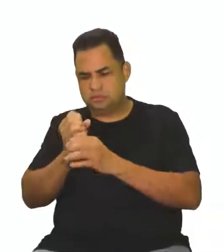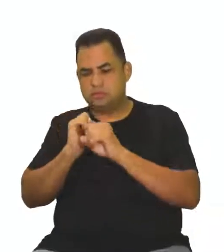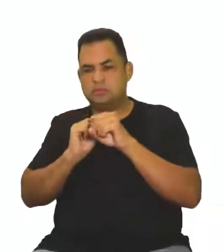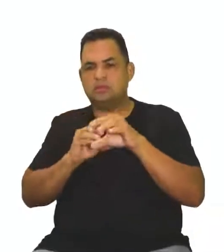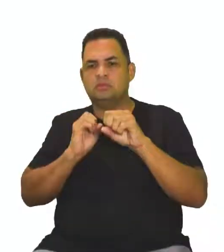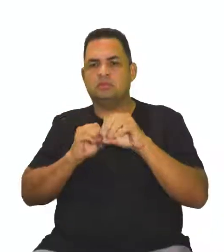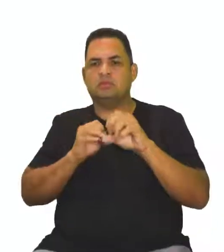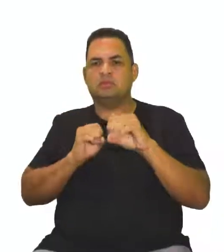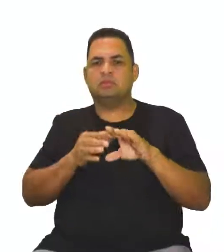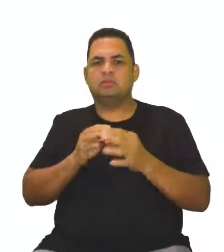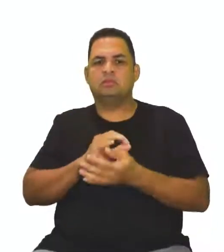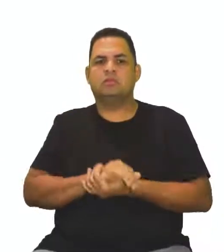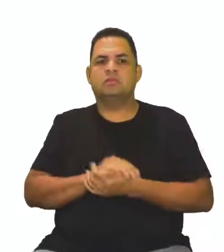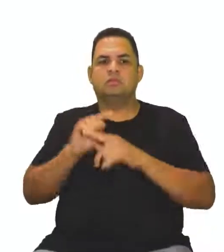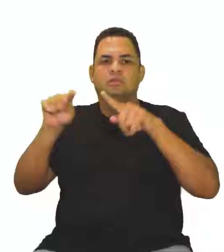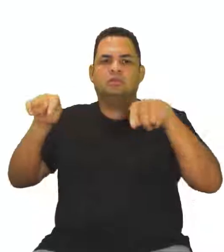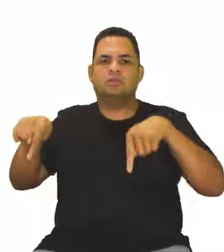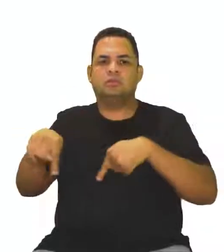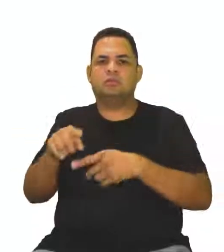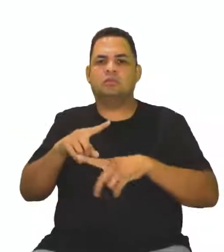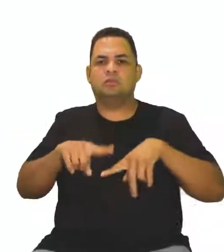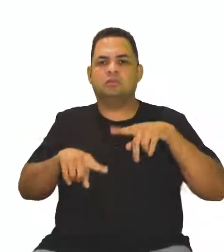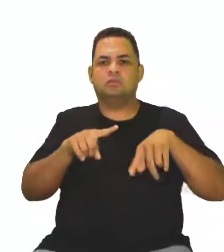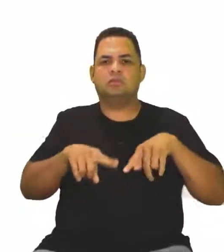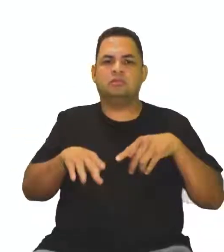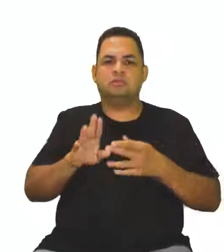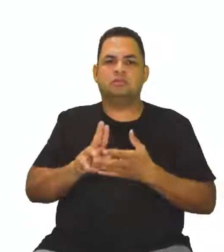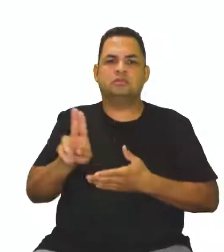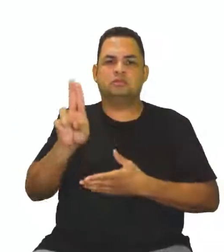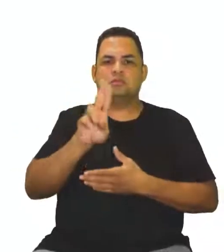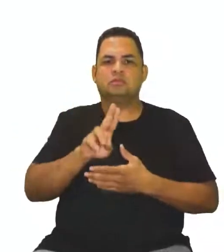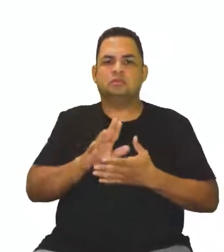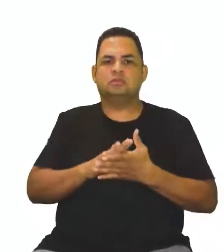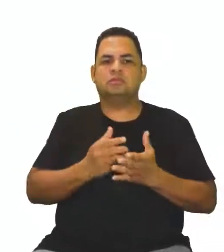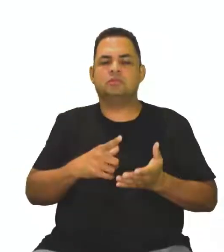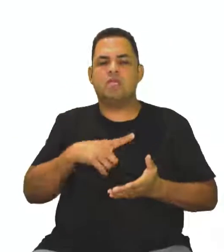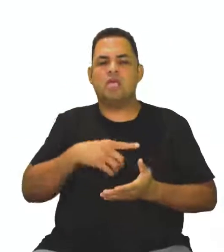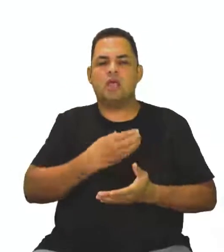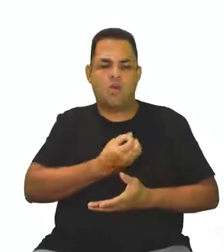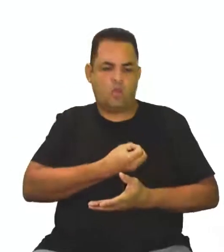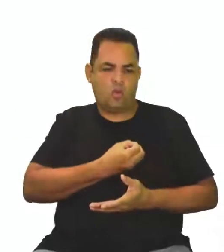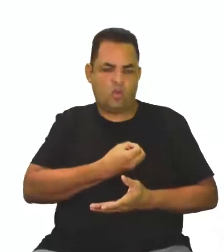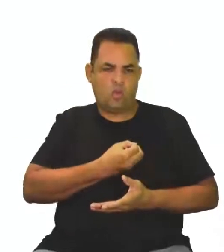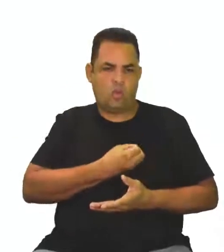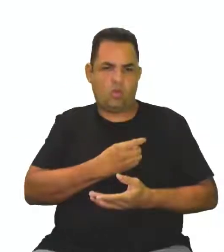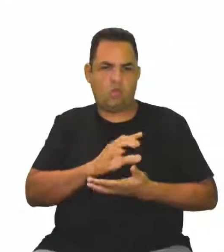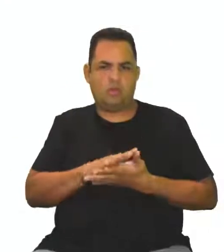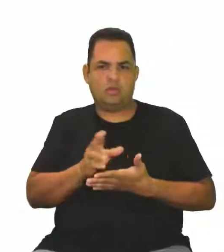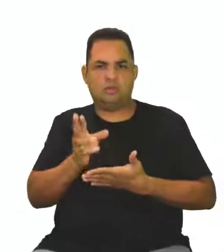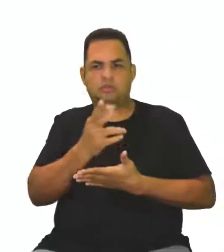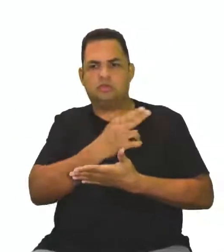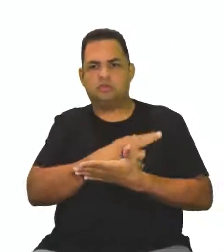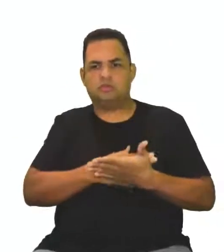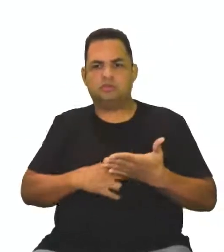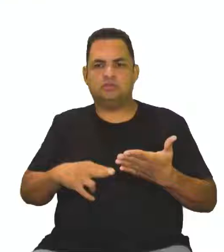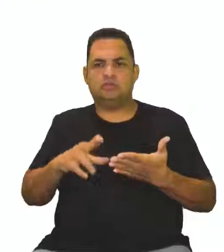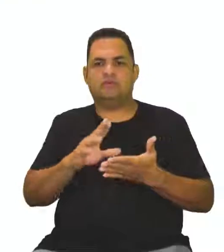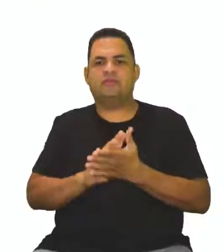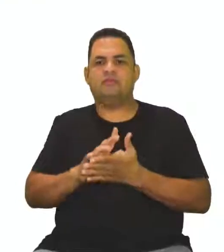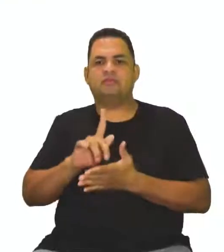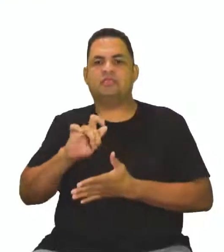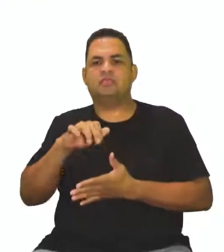de ensino, tá bom? Esses equipamentos são utilizados para a obtenção de valores de várias grandezas que